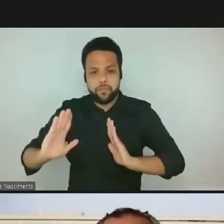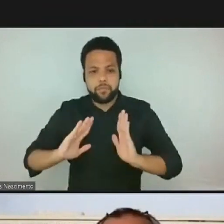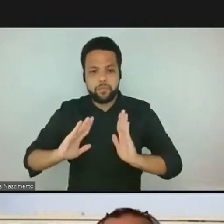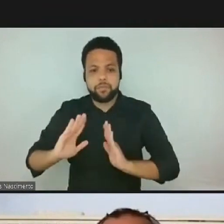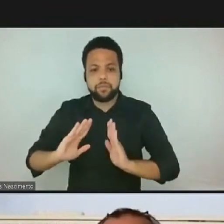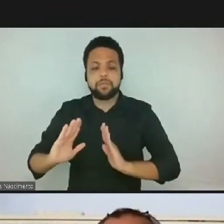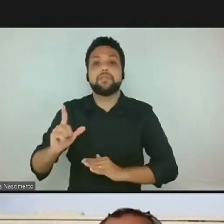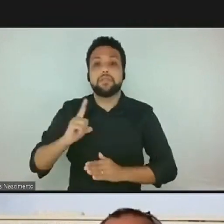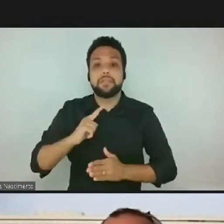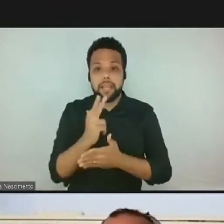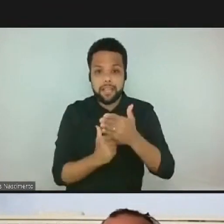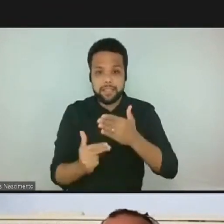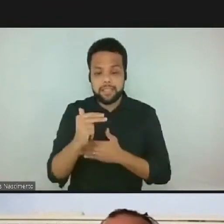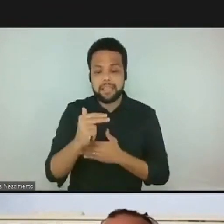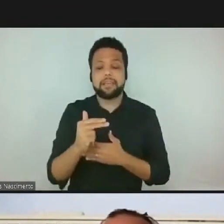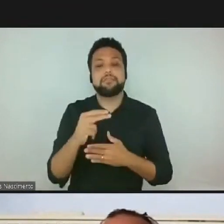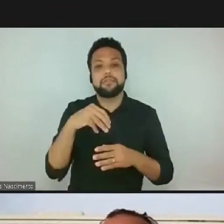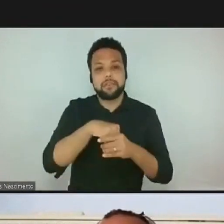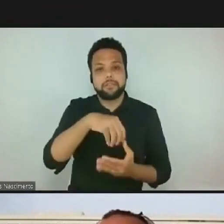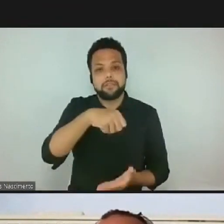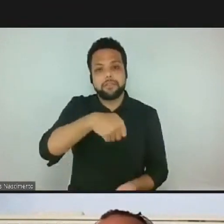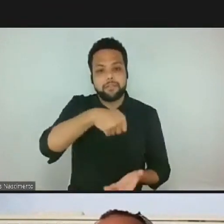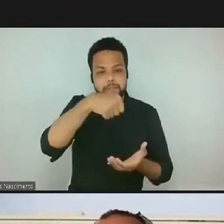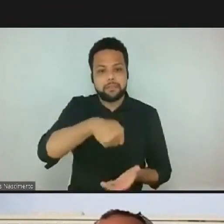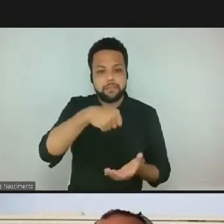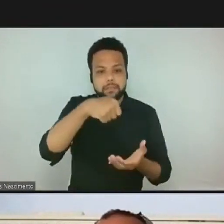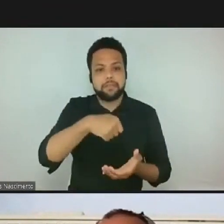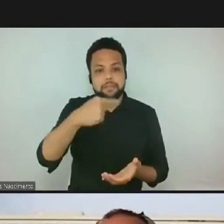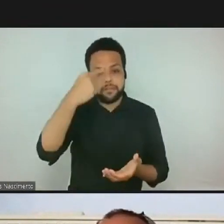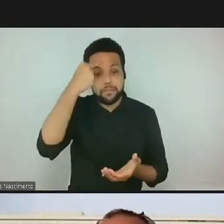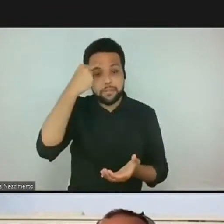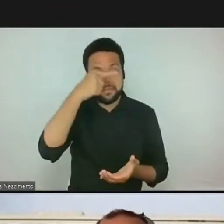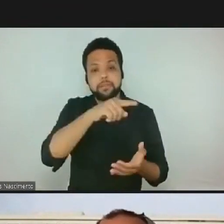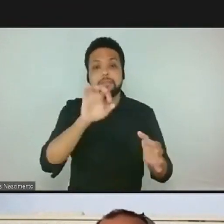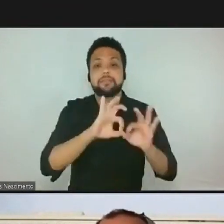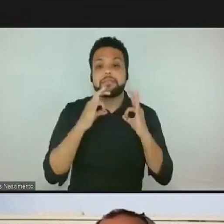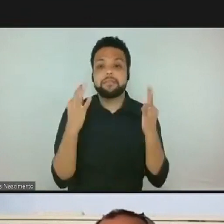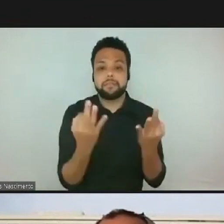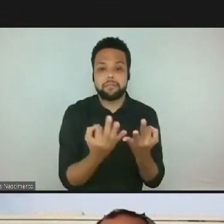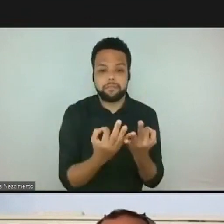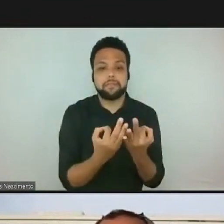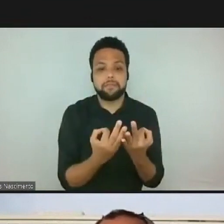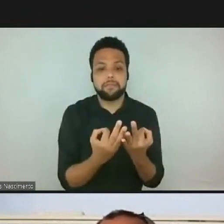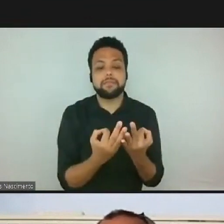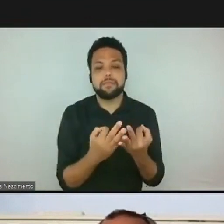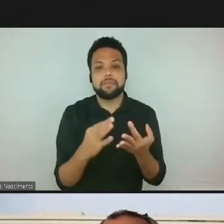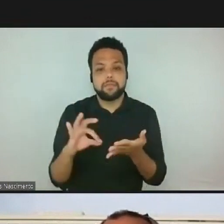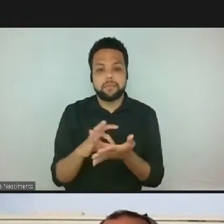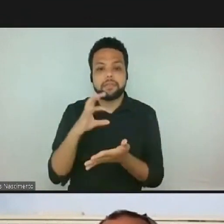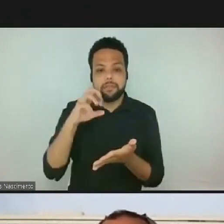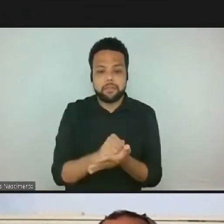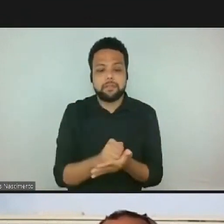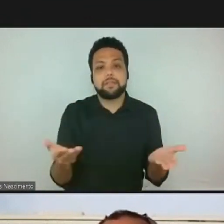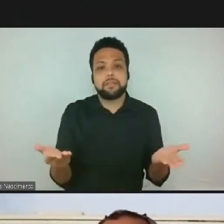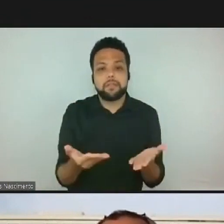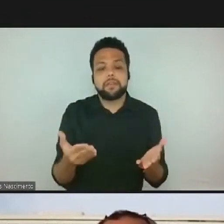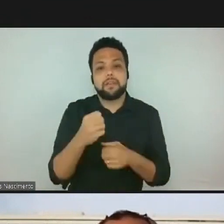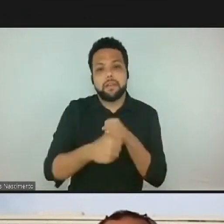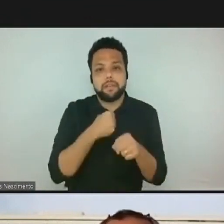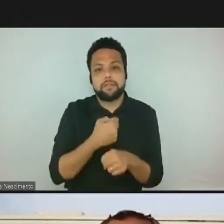na Cesta Básica, considerando essas famílias que estão no cadastro agora em